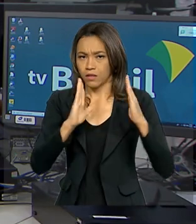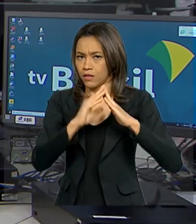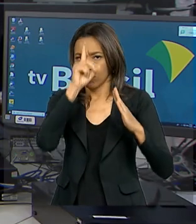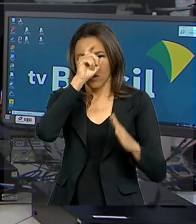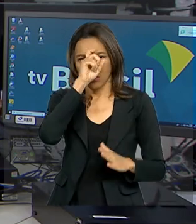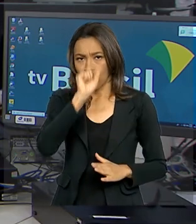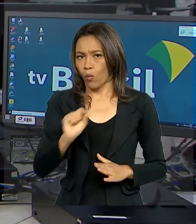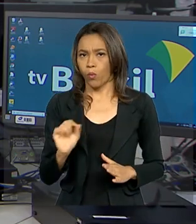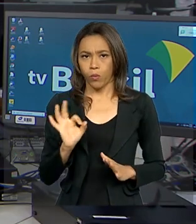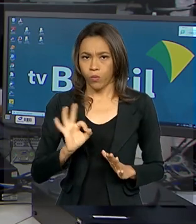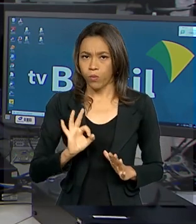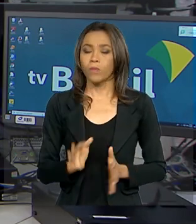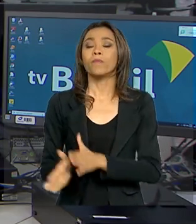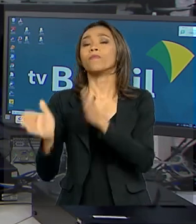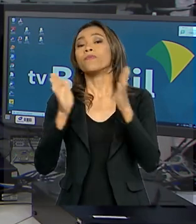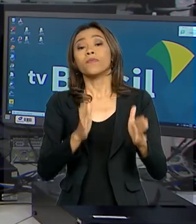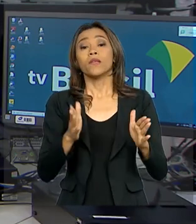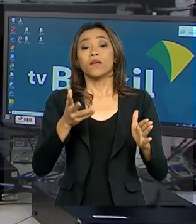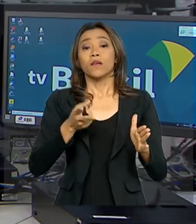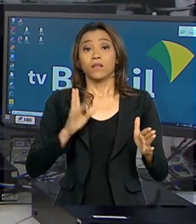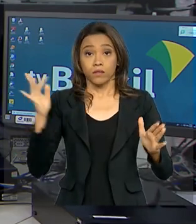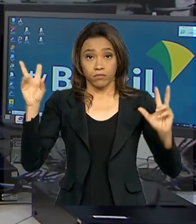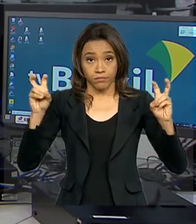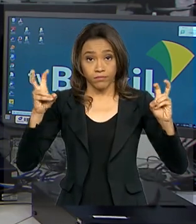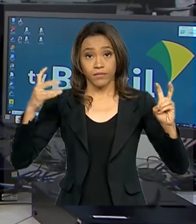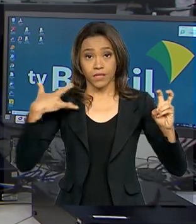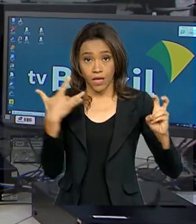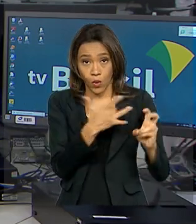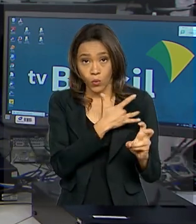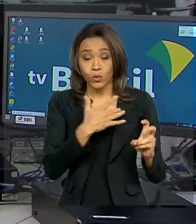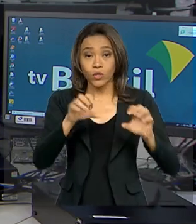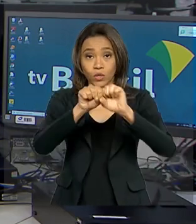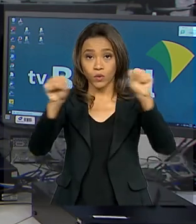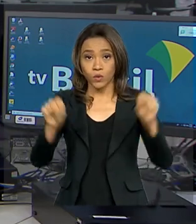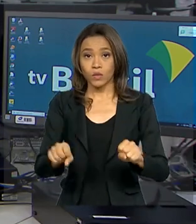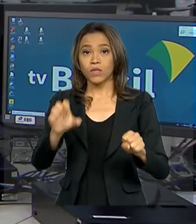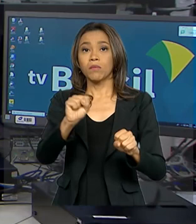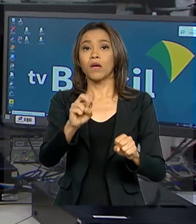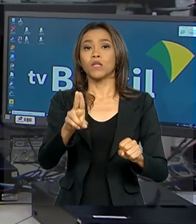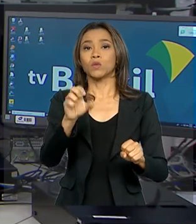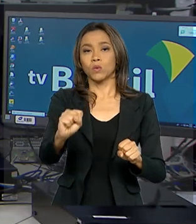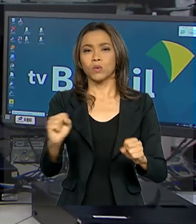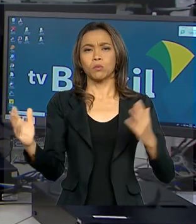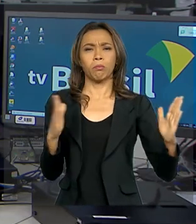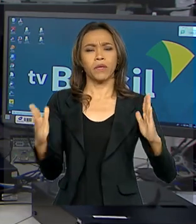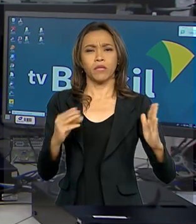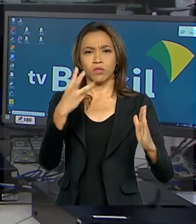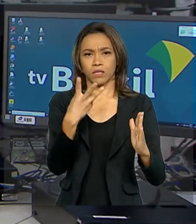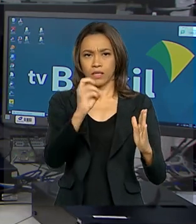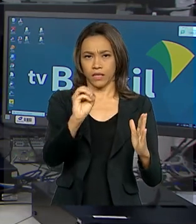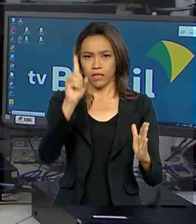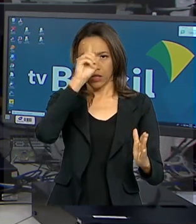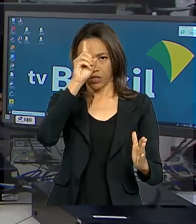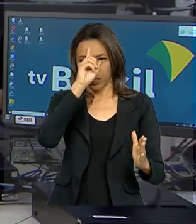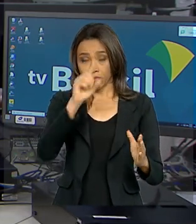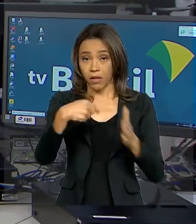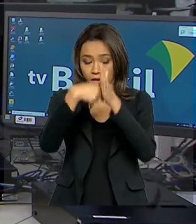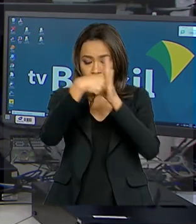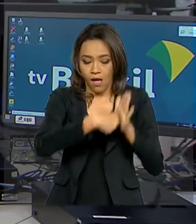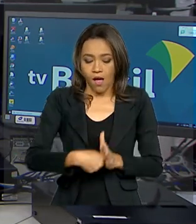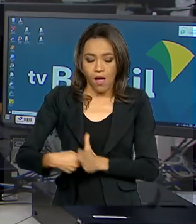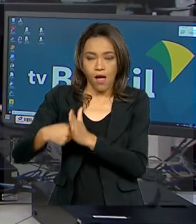e ainda falando em saúde a partir de agora o sus passa a ter um prazo de até 30 dias para realizar exames de